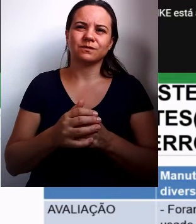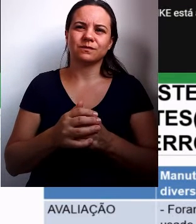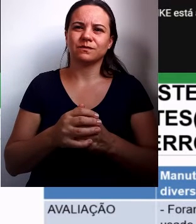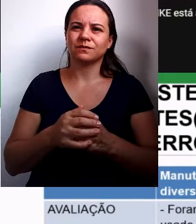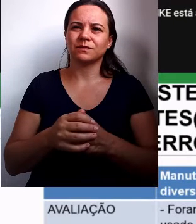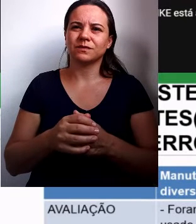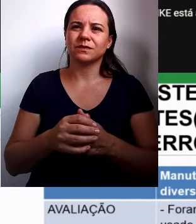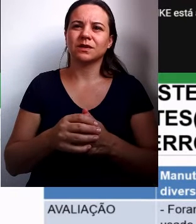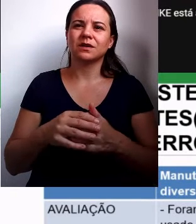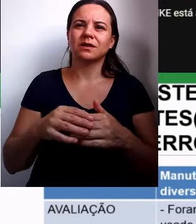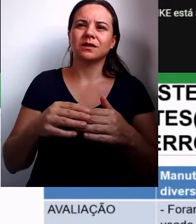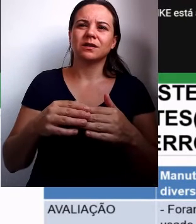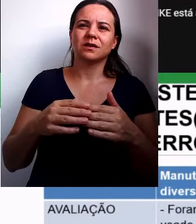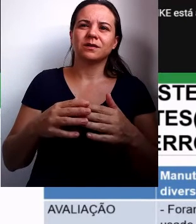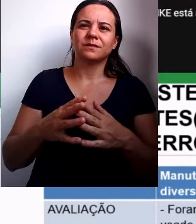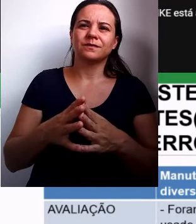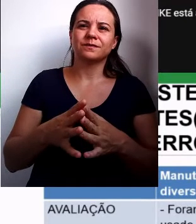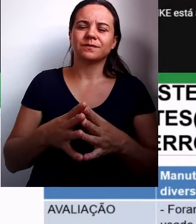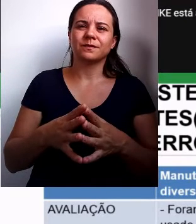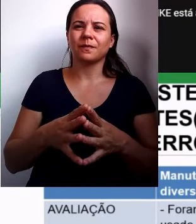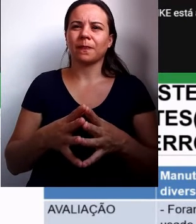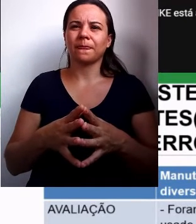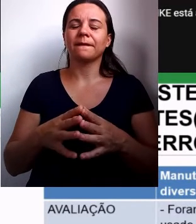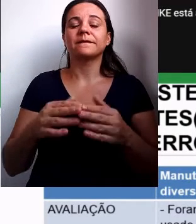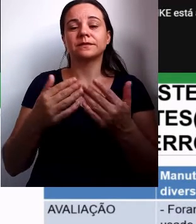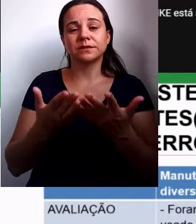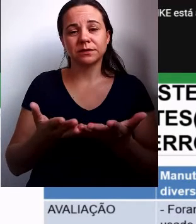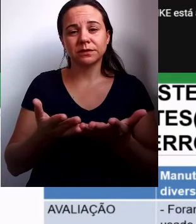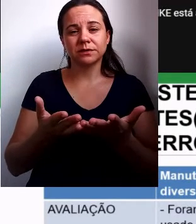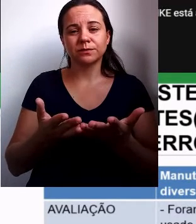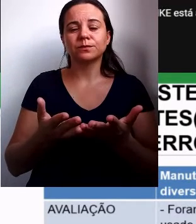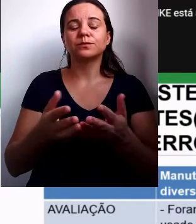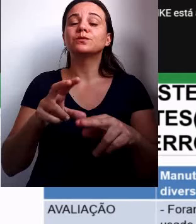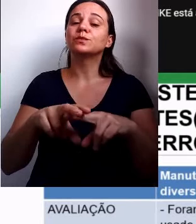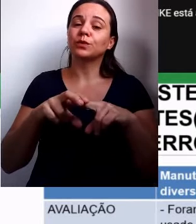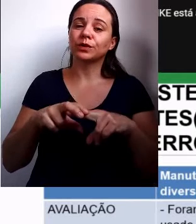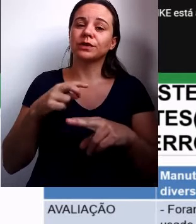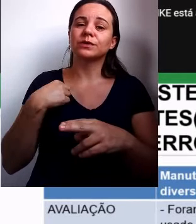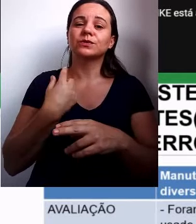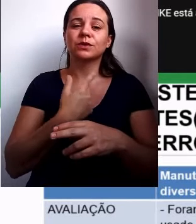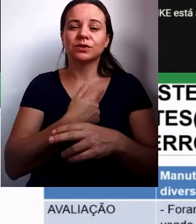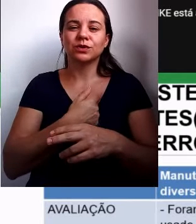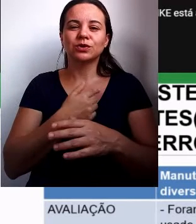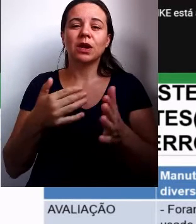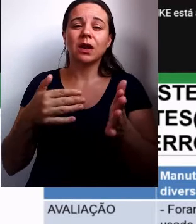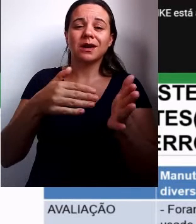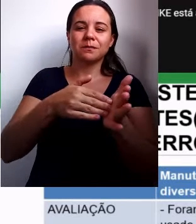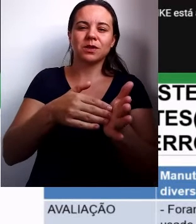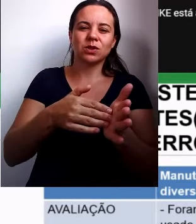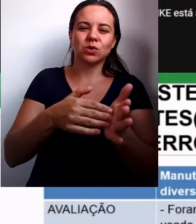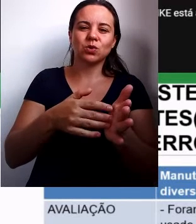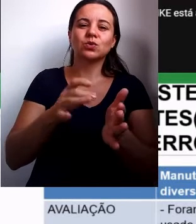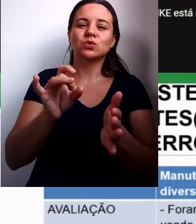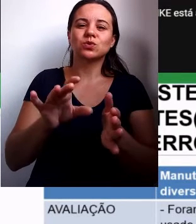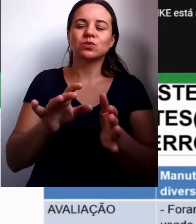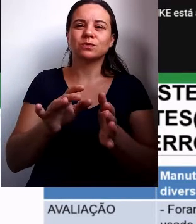aplicativo ao ensino médio, final de ensino médio, porque as questões